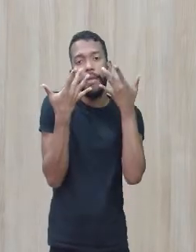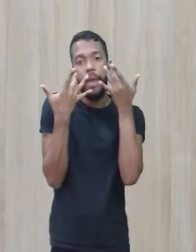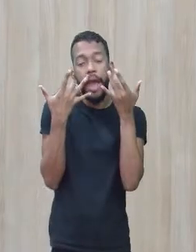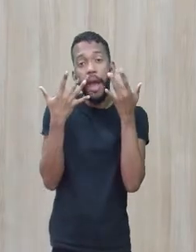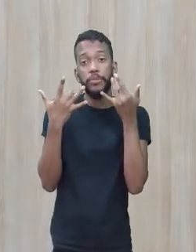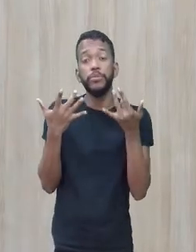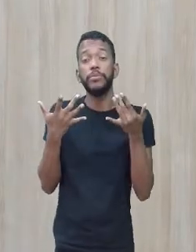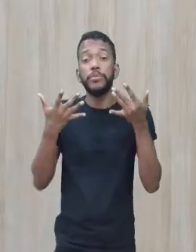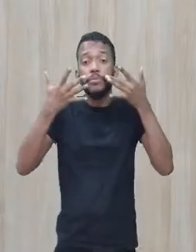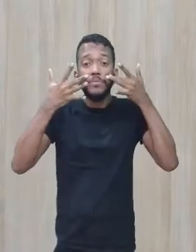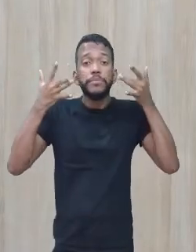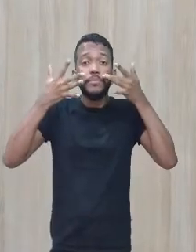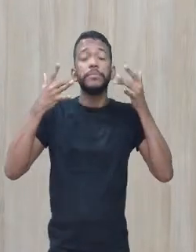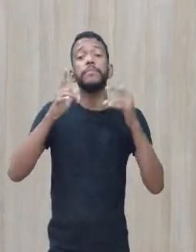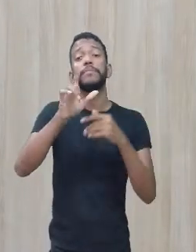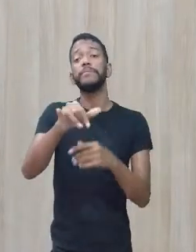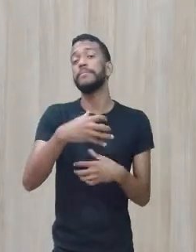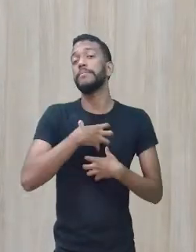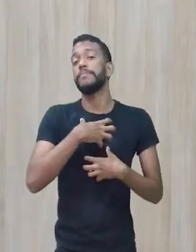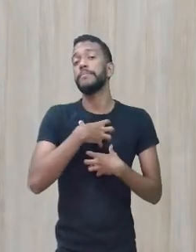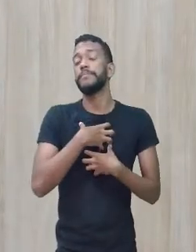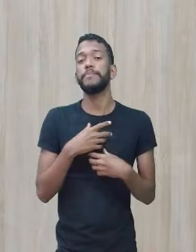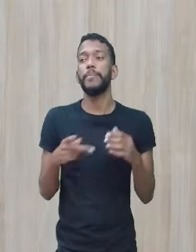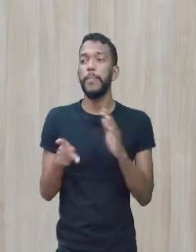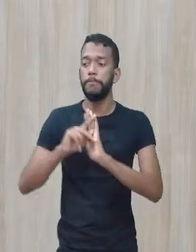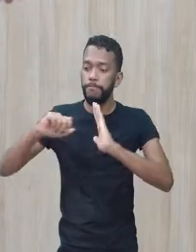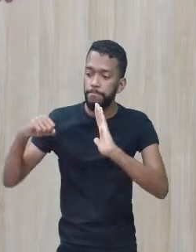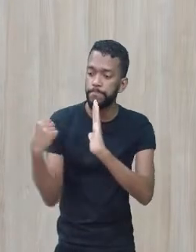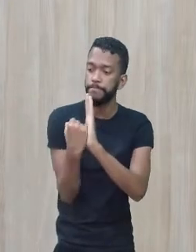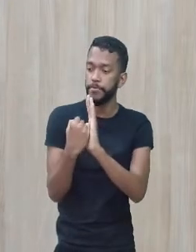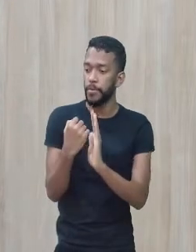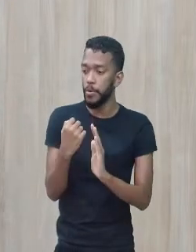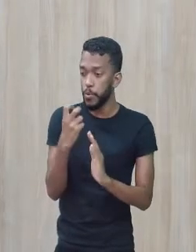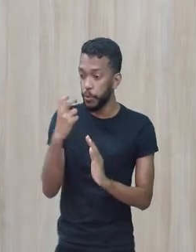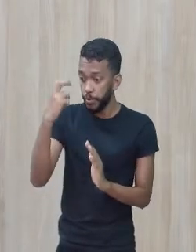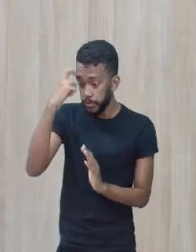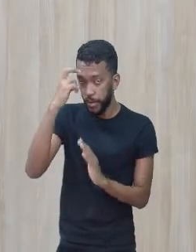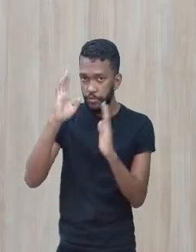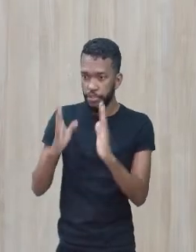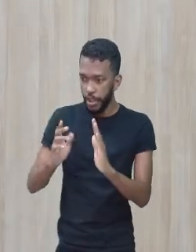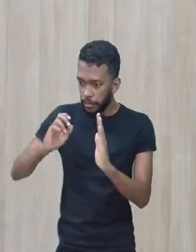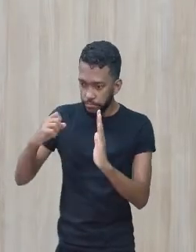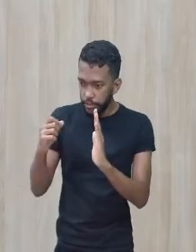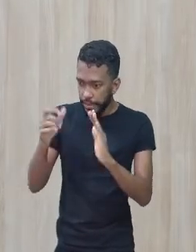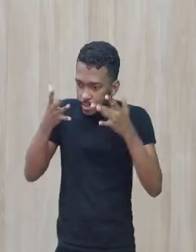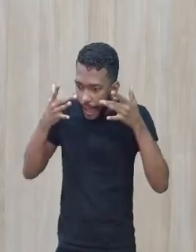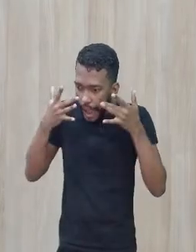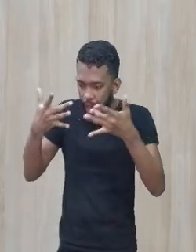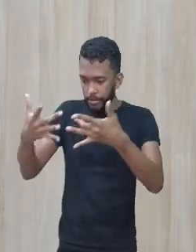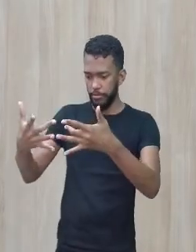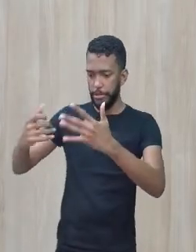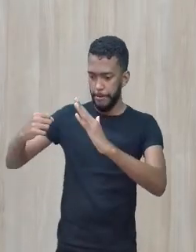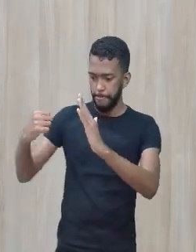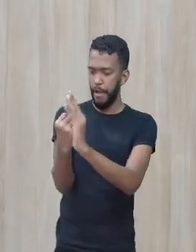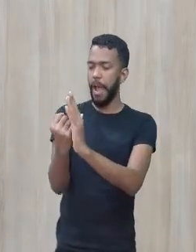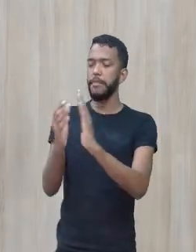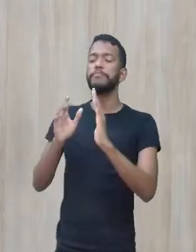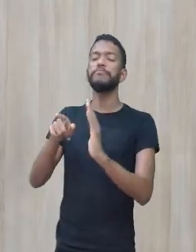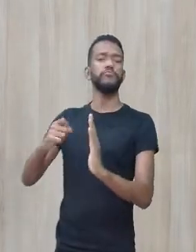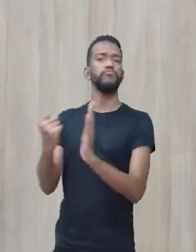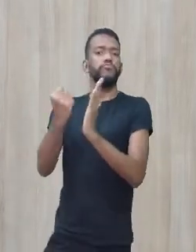forma de patrimônio, né, cultural, na medida em que determinadas encenações, né, que